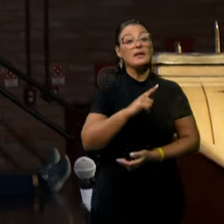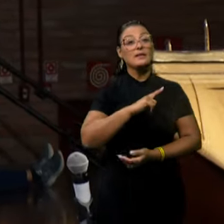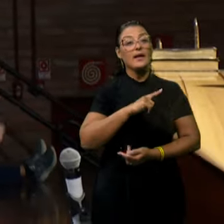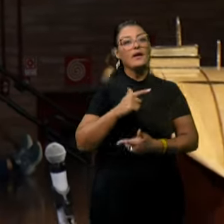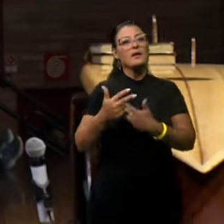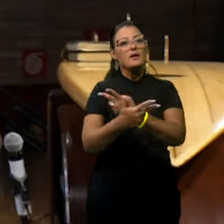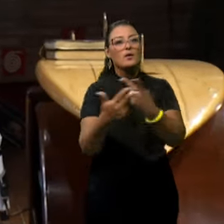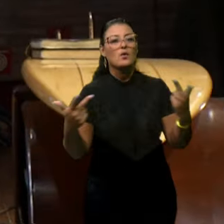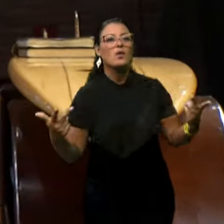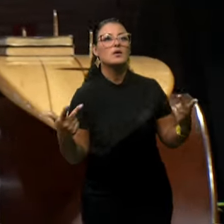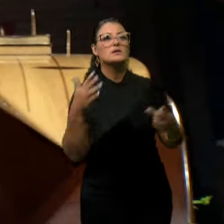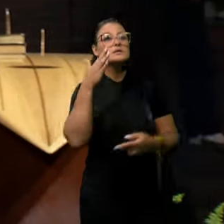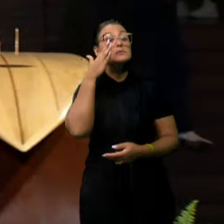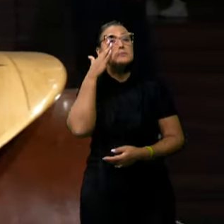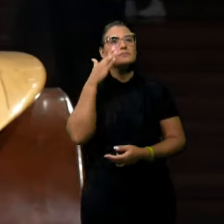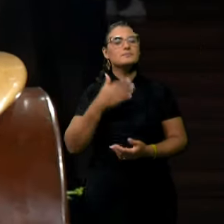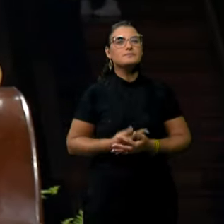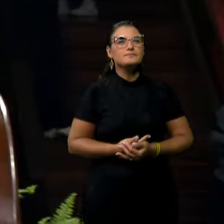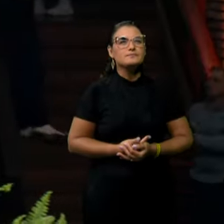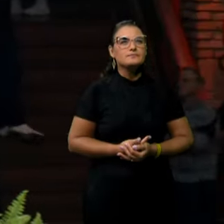do seu bolo